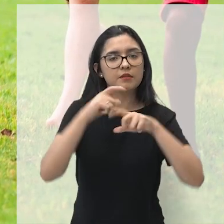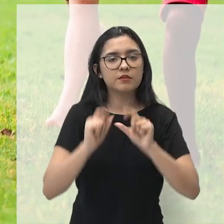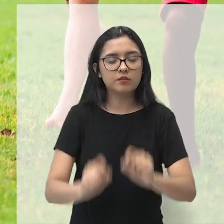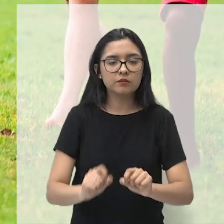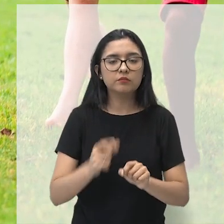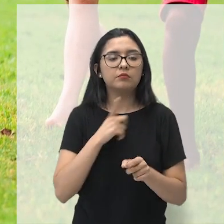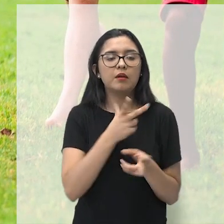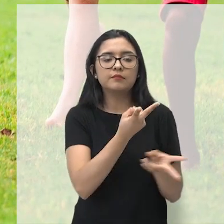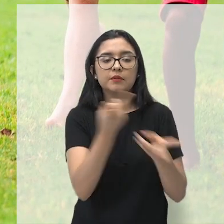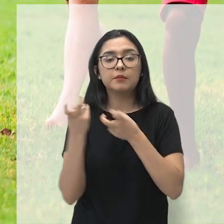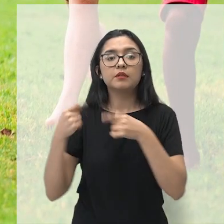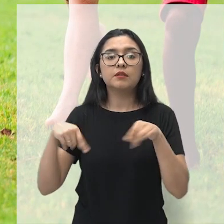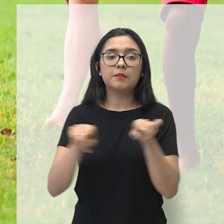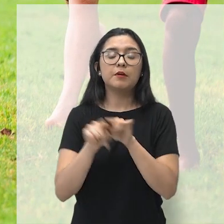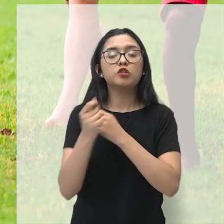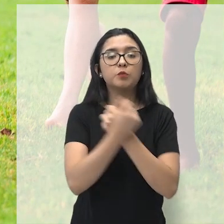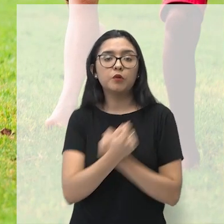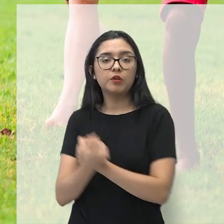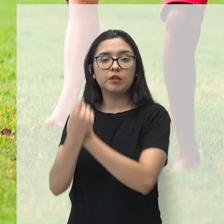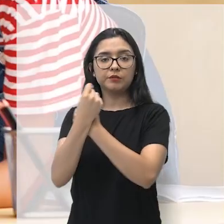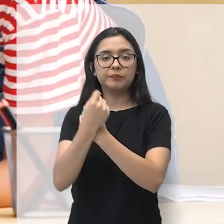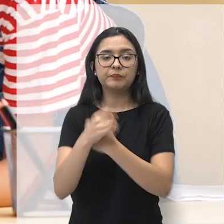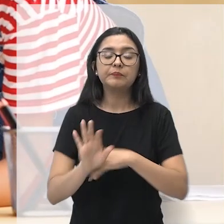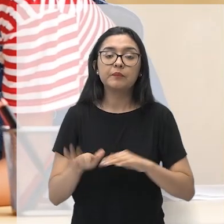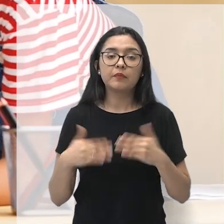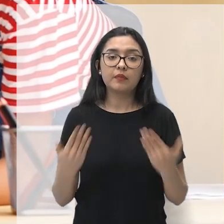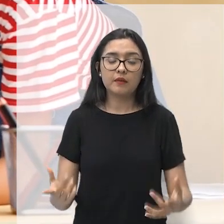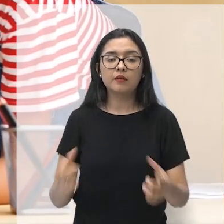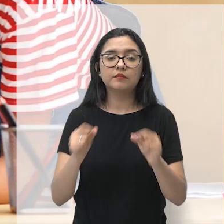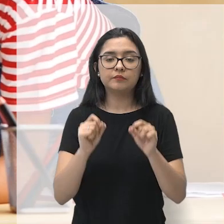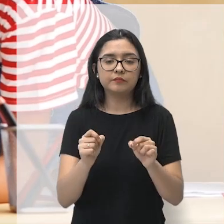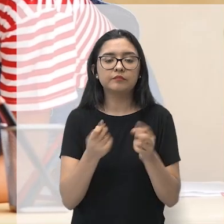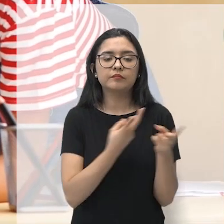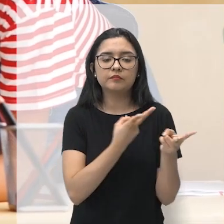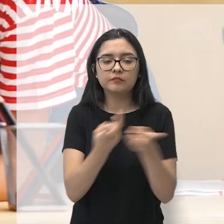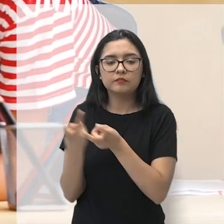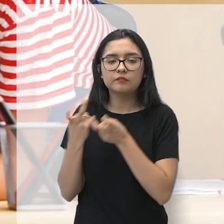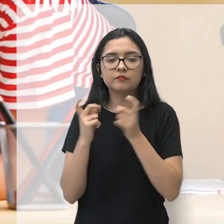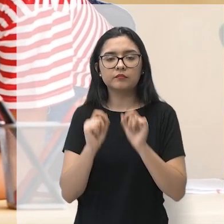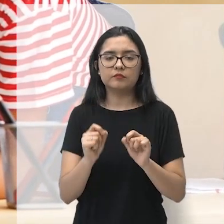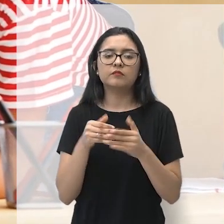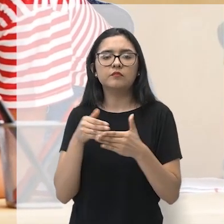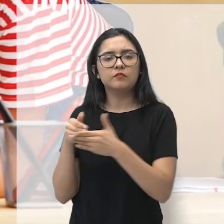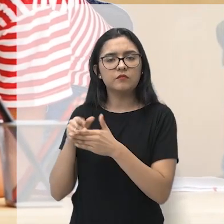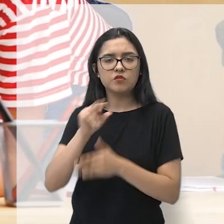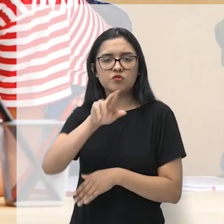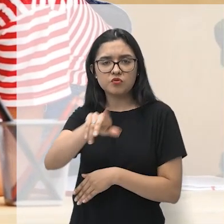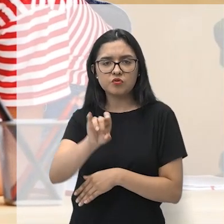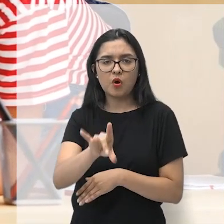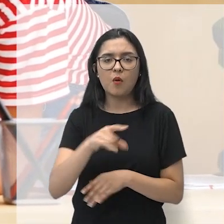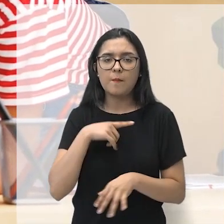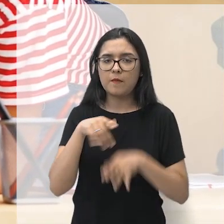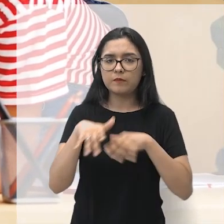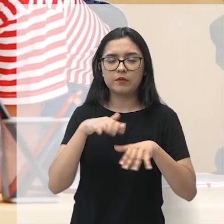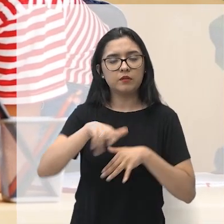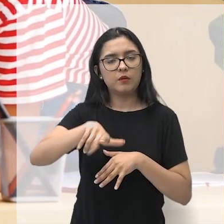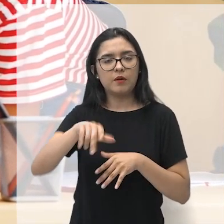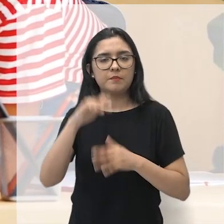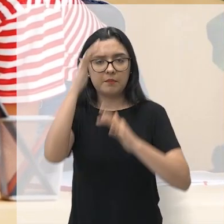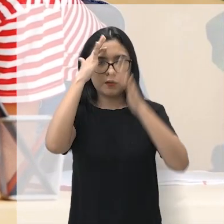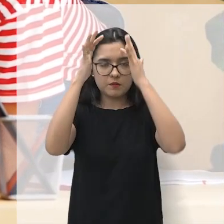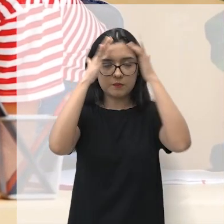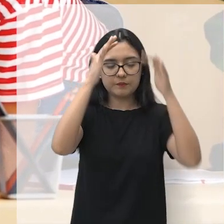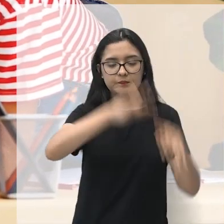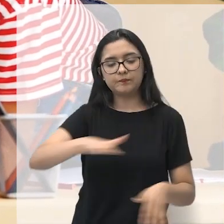dos reflexos de proteger as crianças. Os reflexos não se limitam apenas ao movimento. Imagine